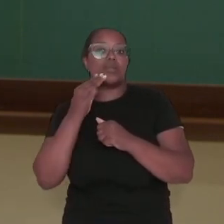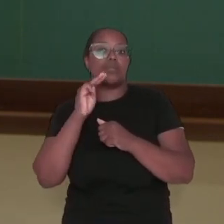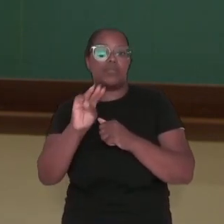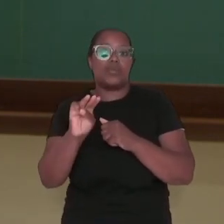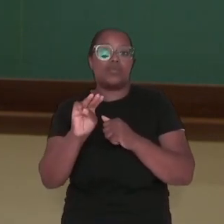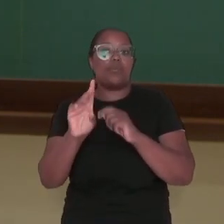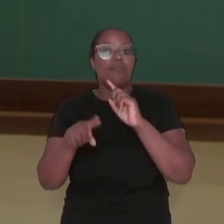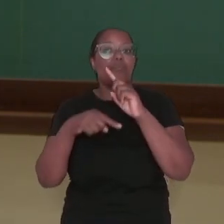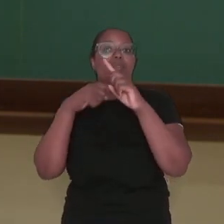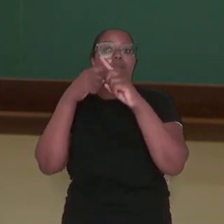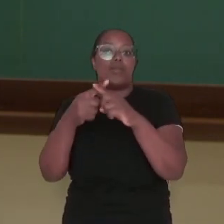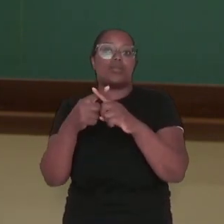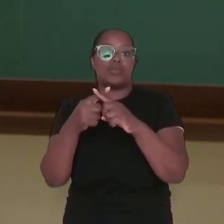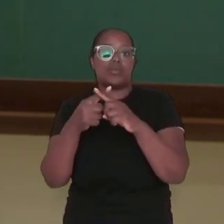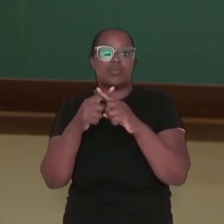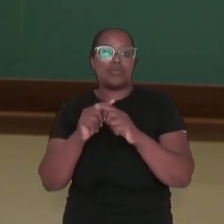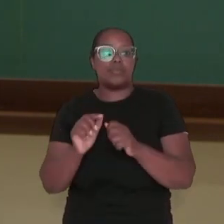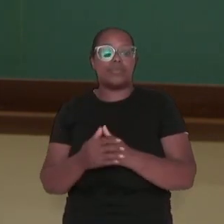333.333 vezes, ok?